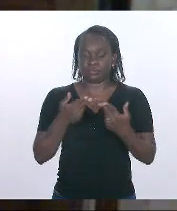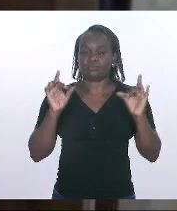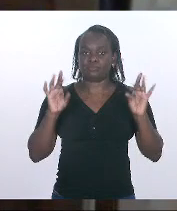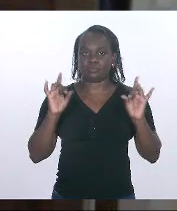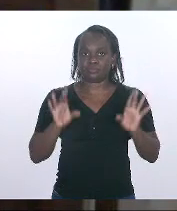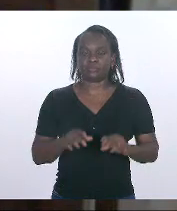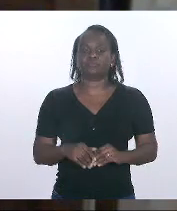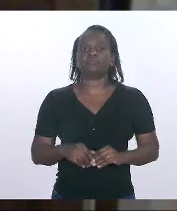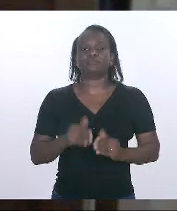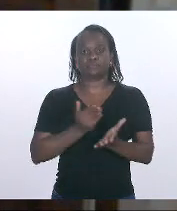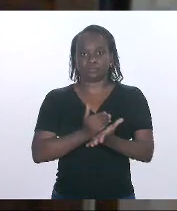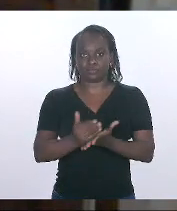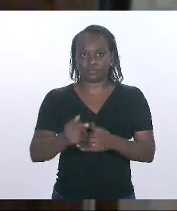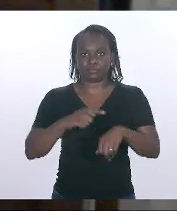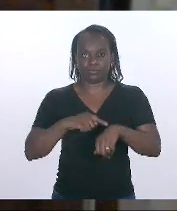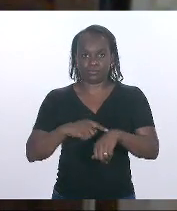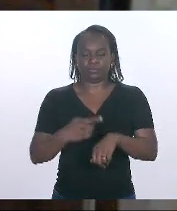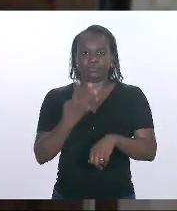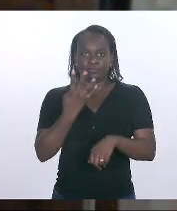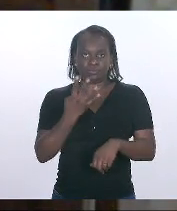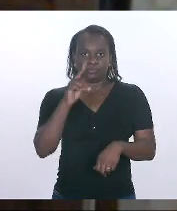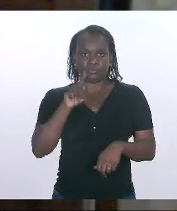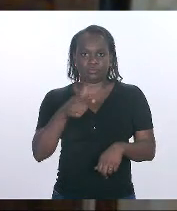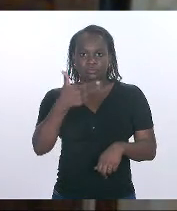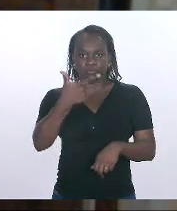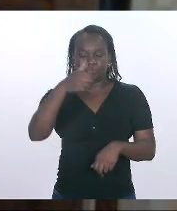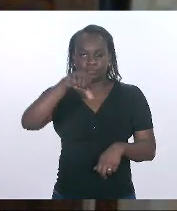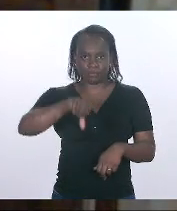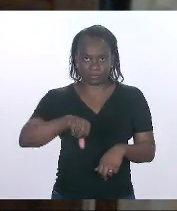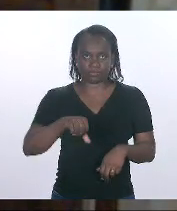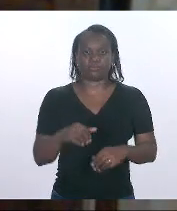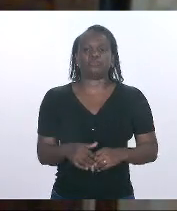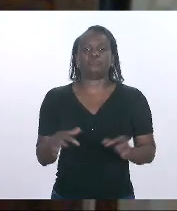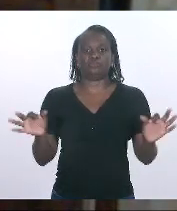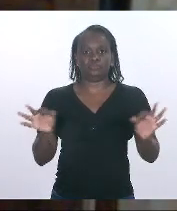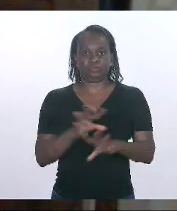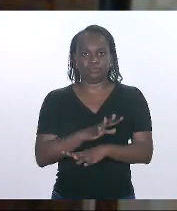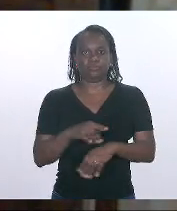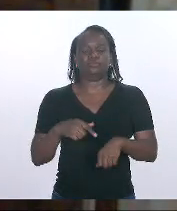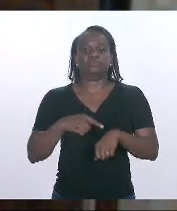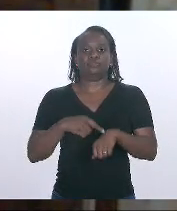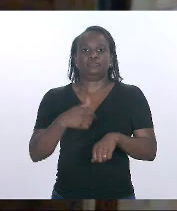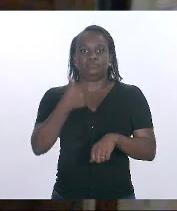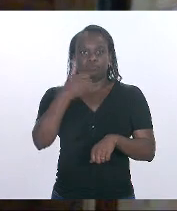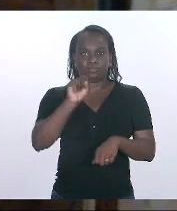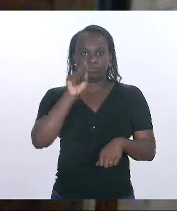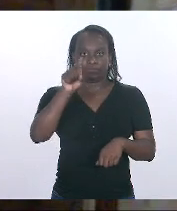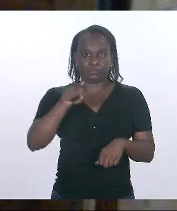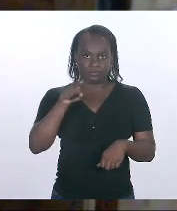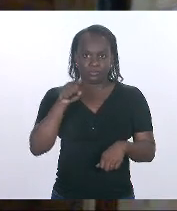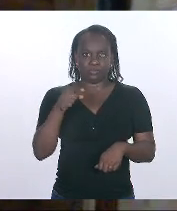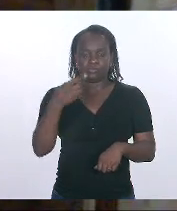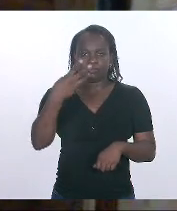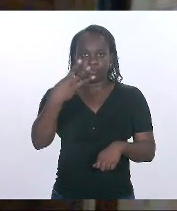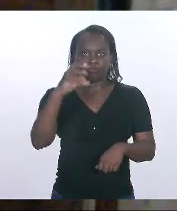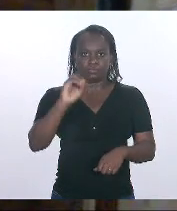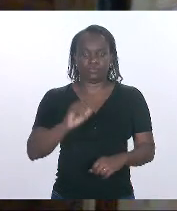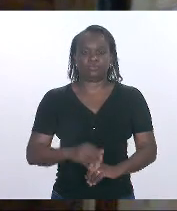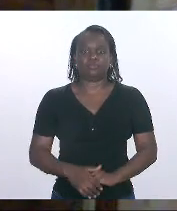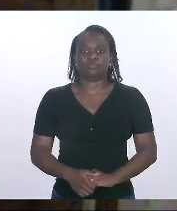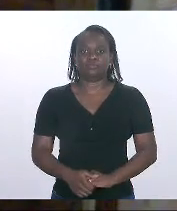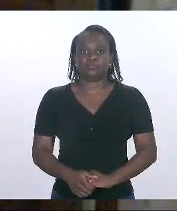ordinária, que, iniciada às 16 horas e 29 minutos, encerrou-se às 18 horas e 30